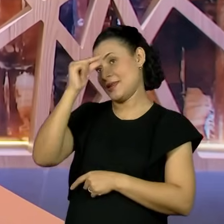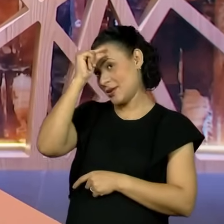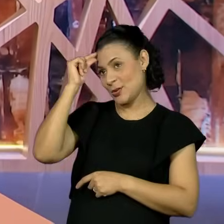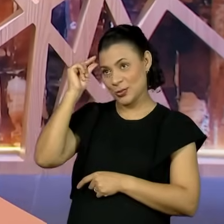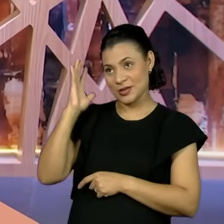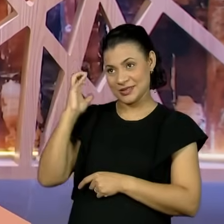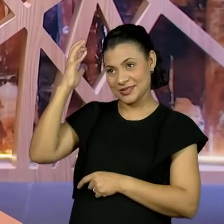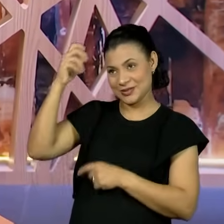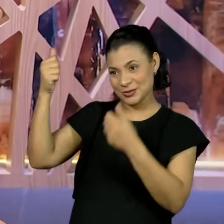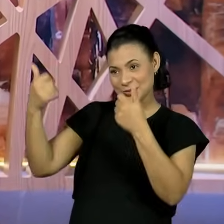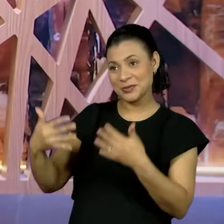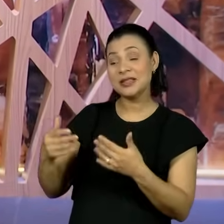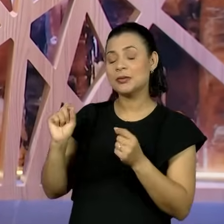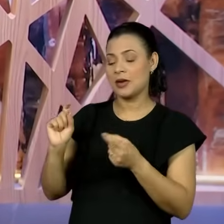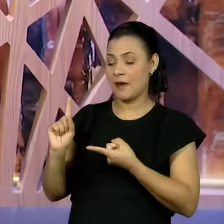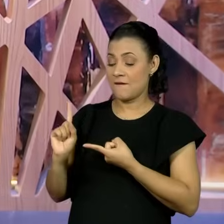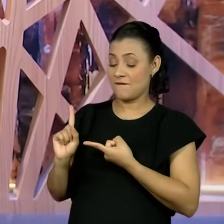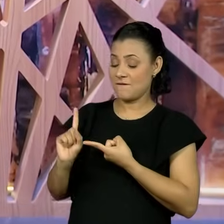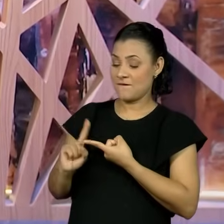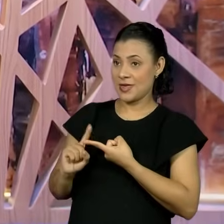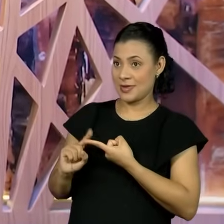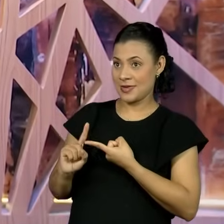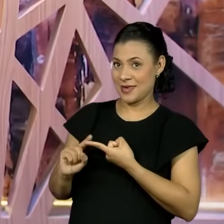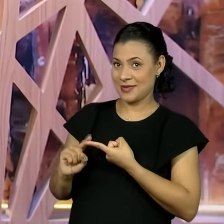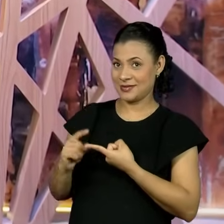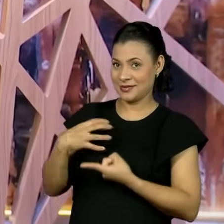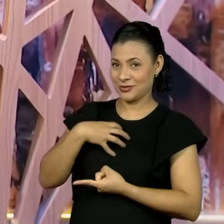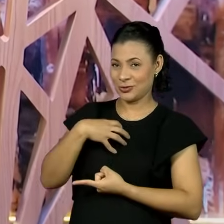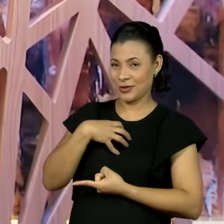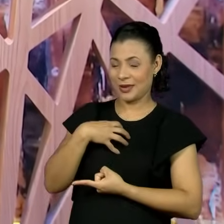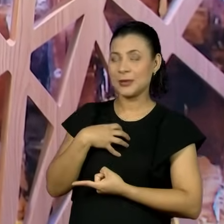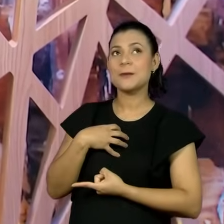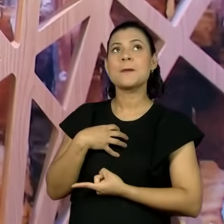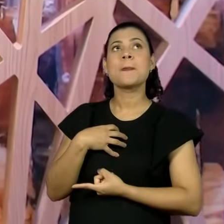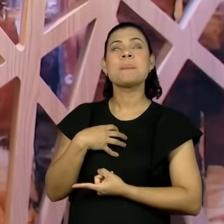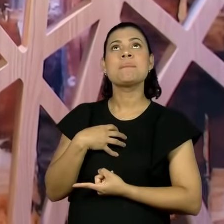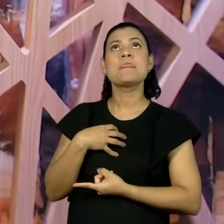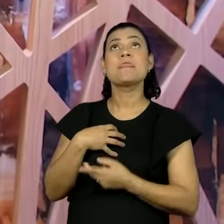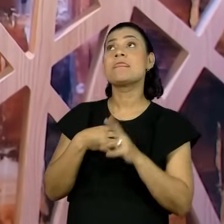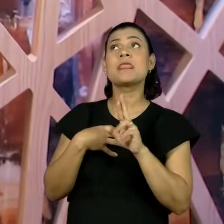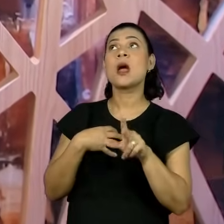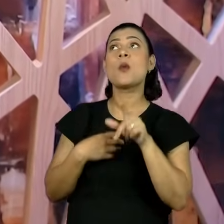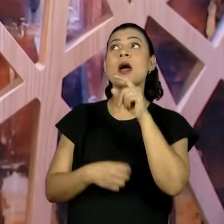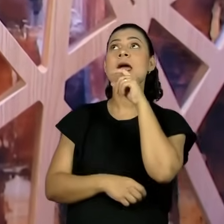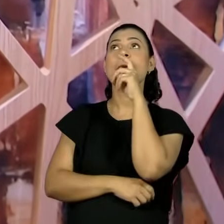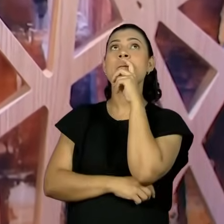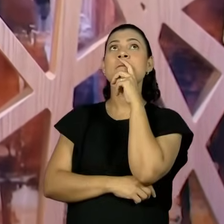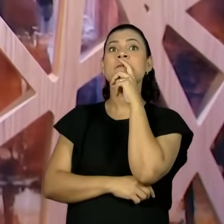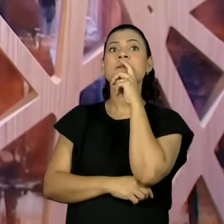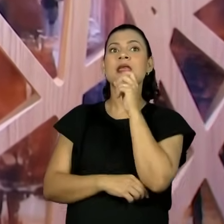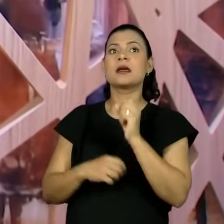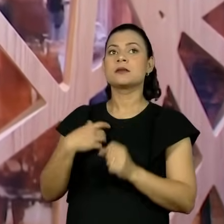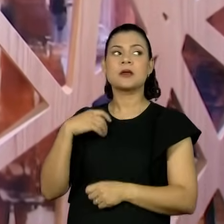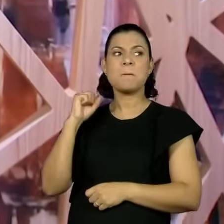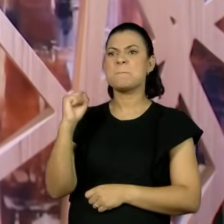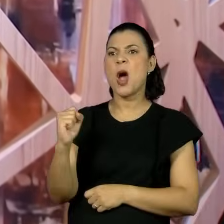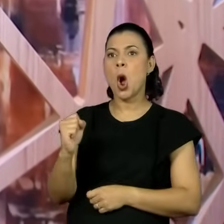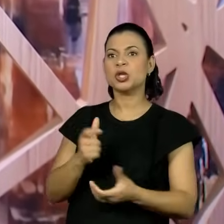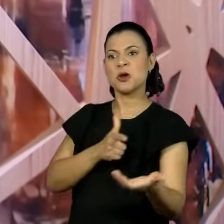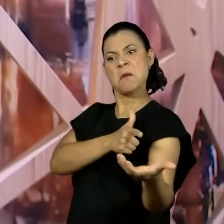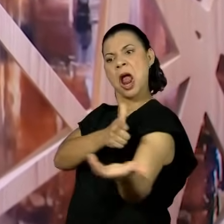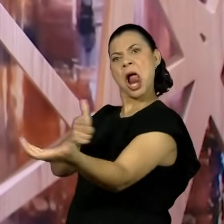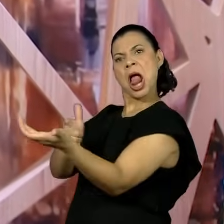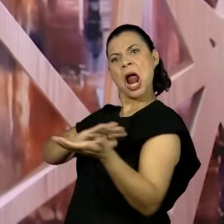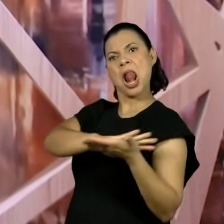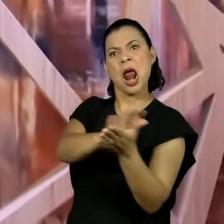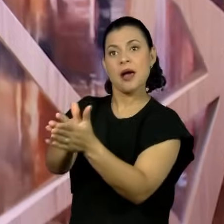e a vingança, ela não... E a nossa vingança não é a vingança da morte, do extermínio real.